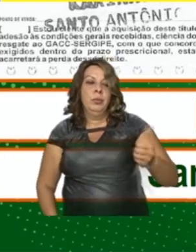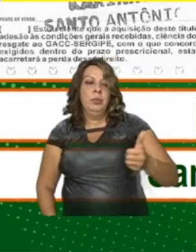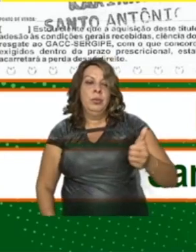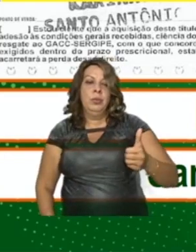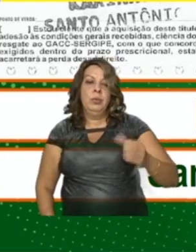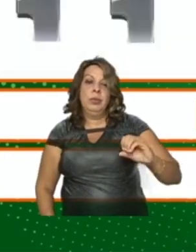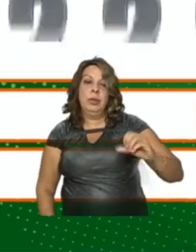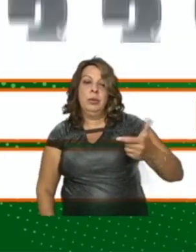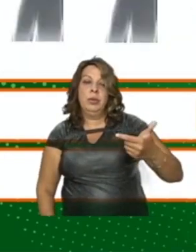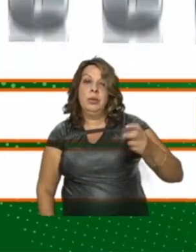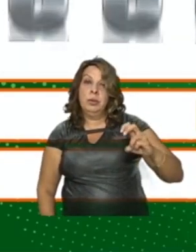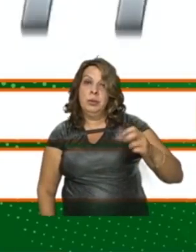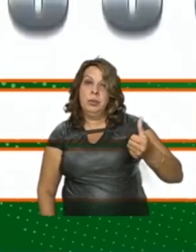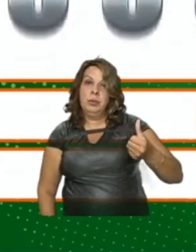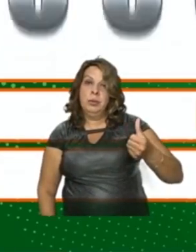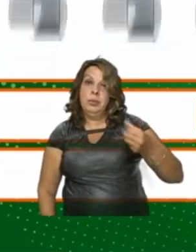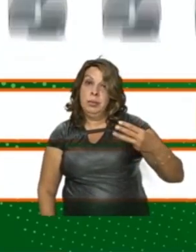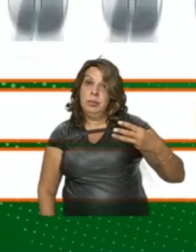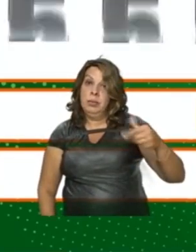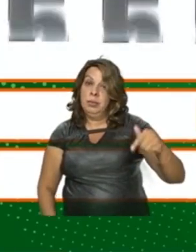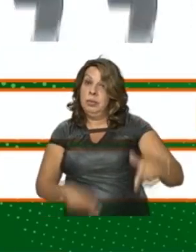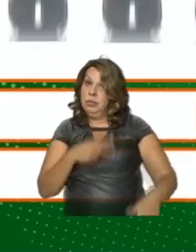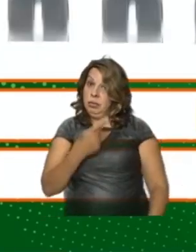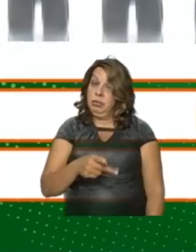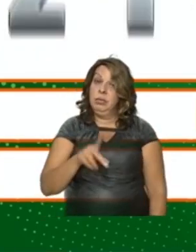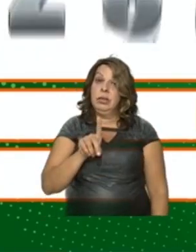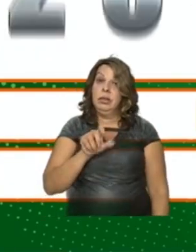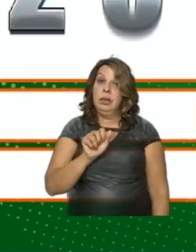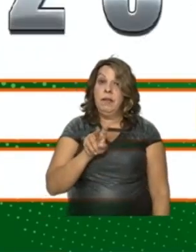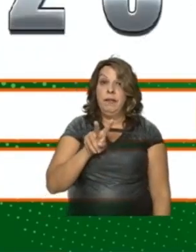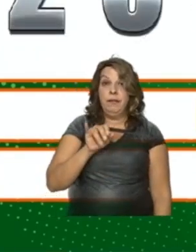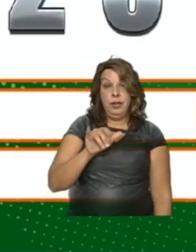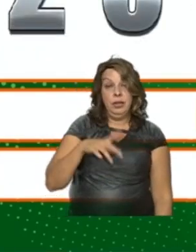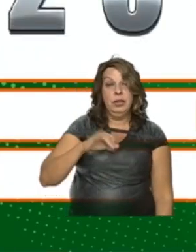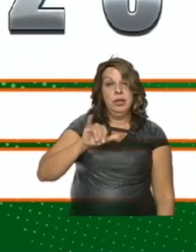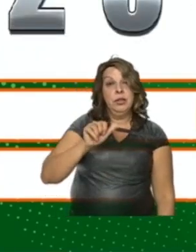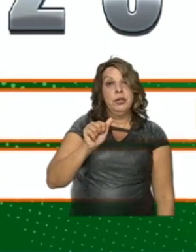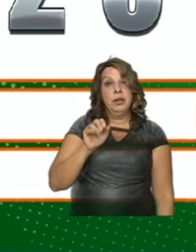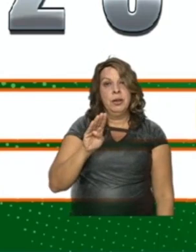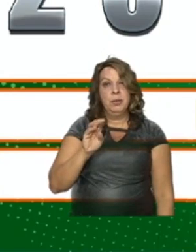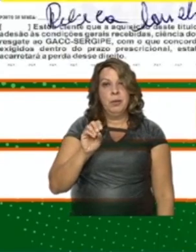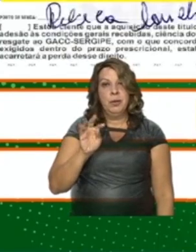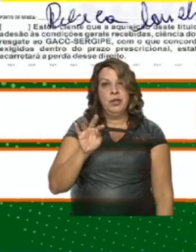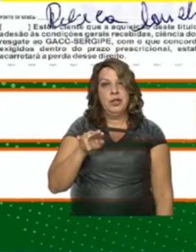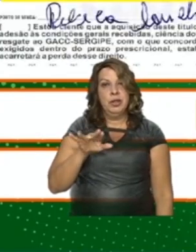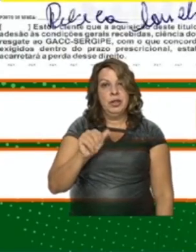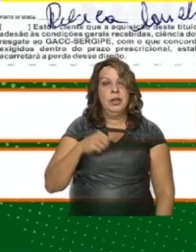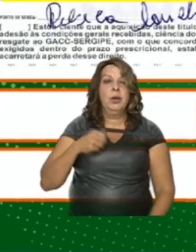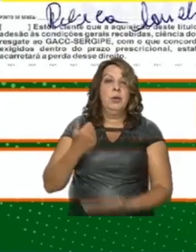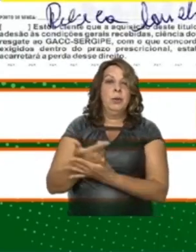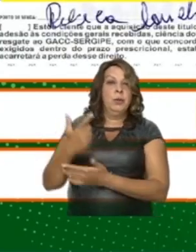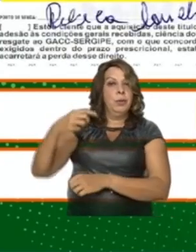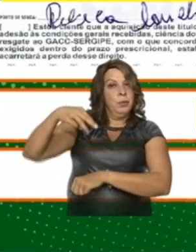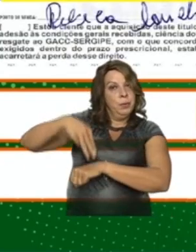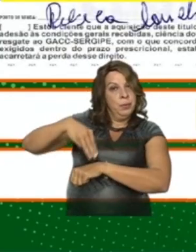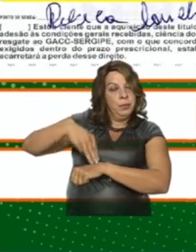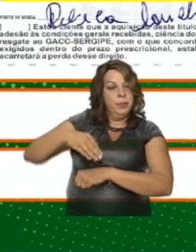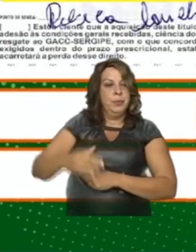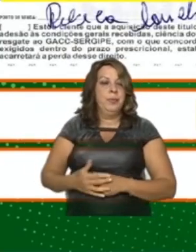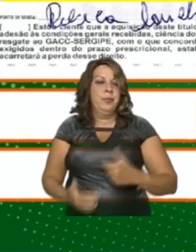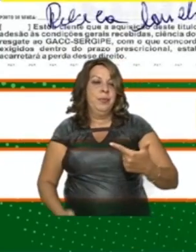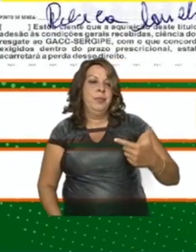025637, Davi Duarte, é do Jabotiana, aqui em Aracaju, adquiriu na regional Atalaia.